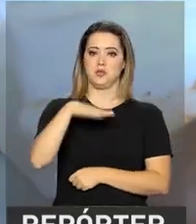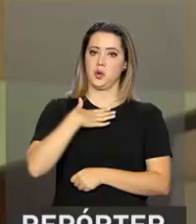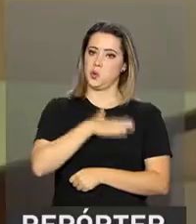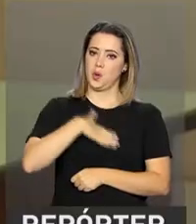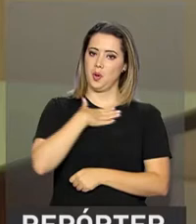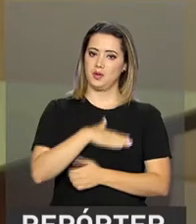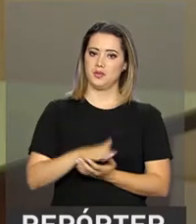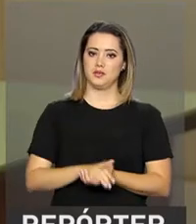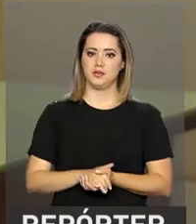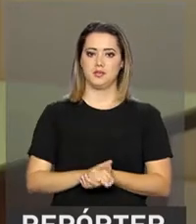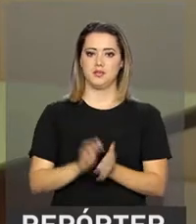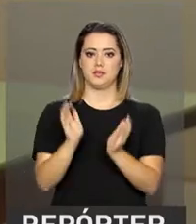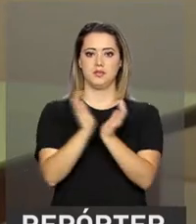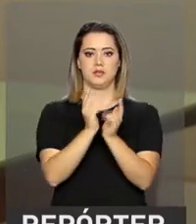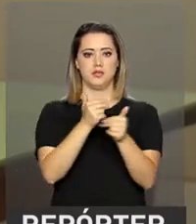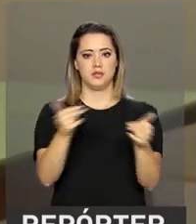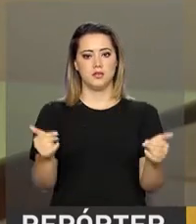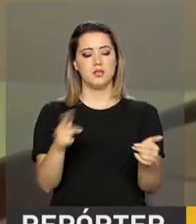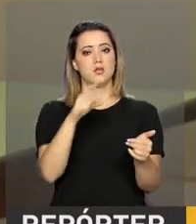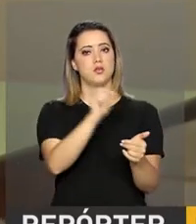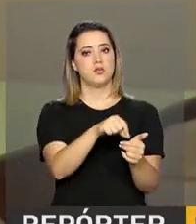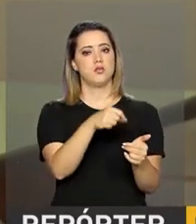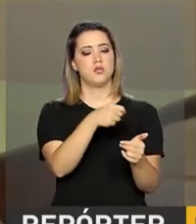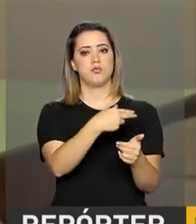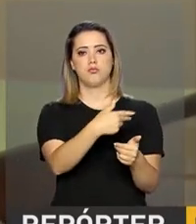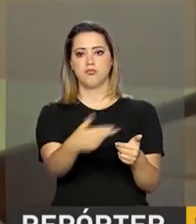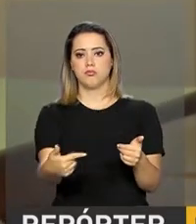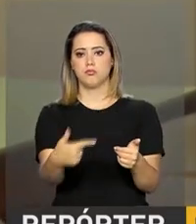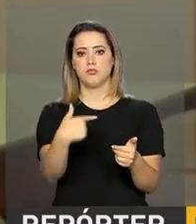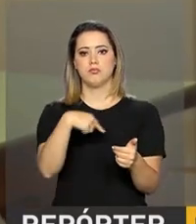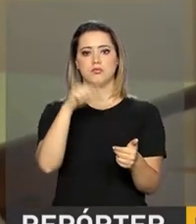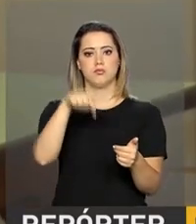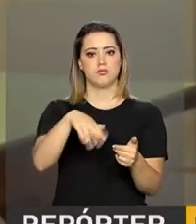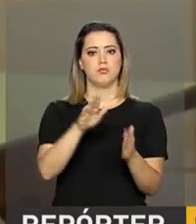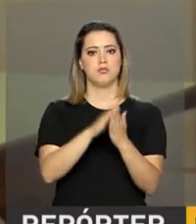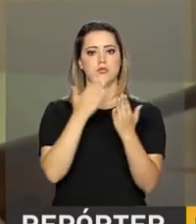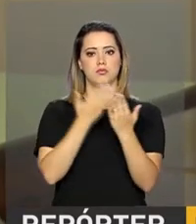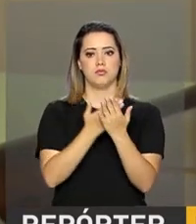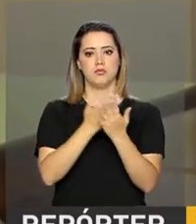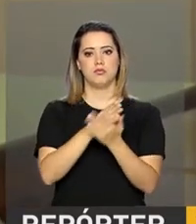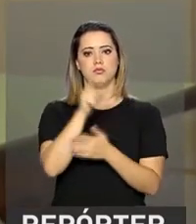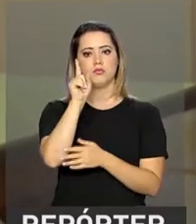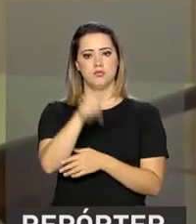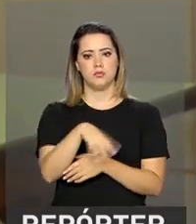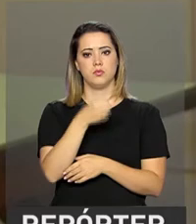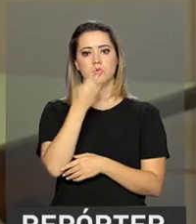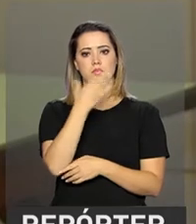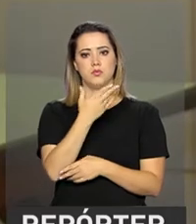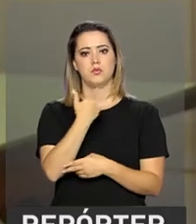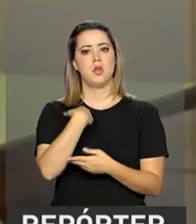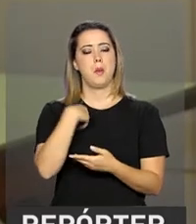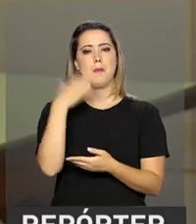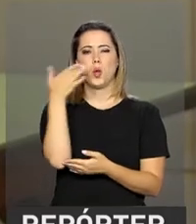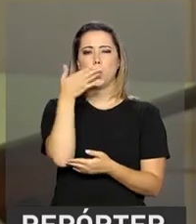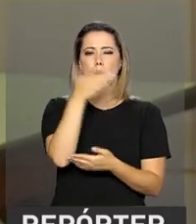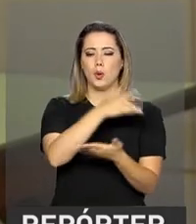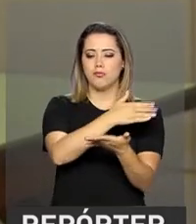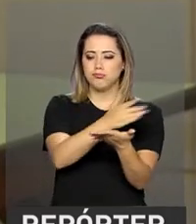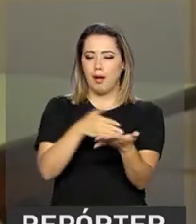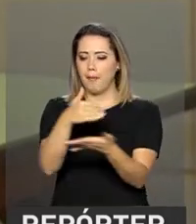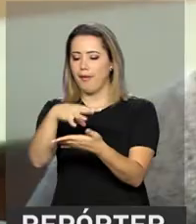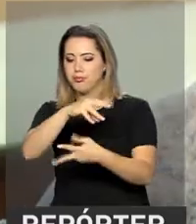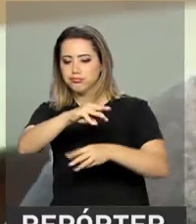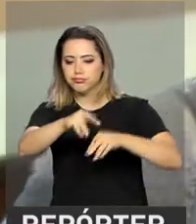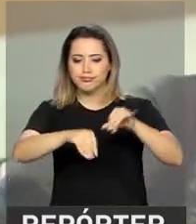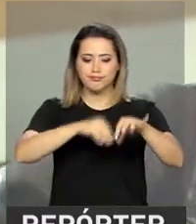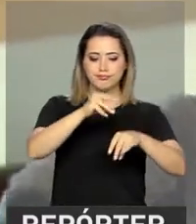escola. Legume, verdura. Aqui na escola é bem colorido o prato da